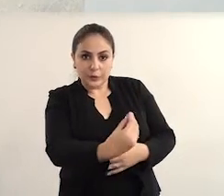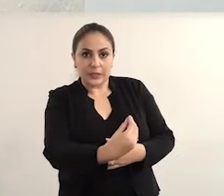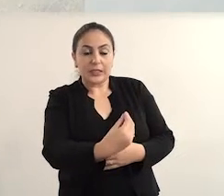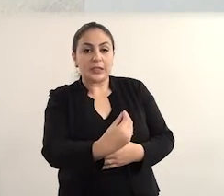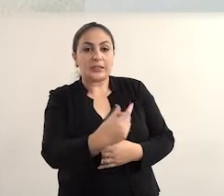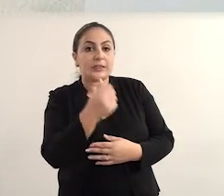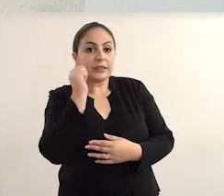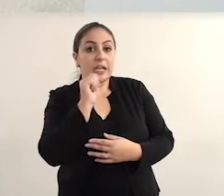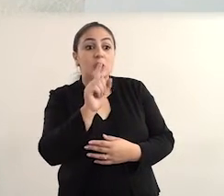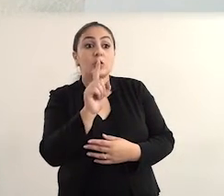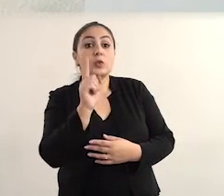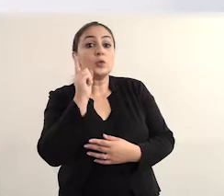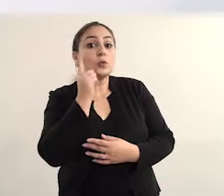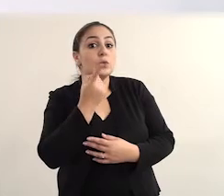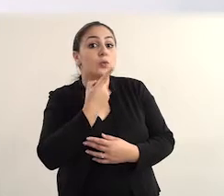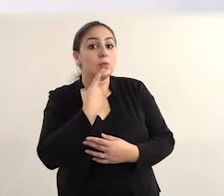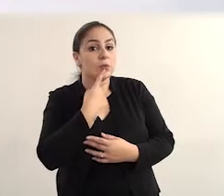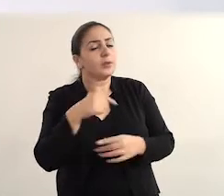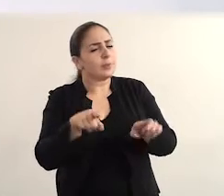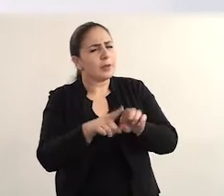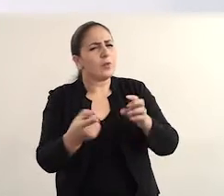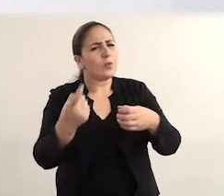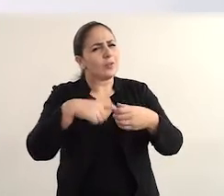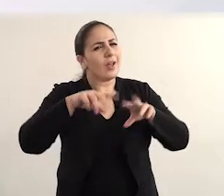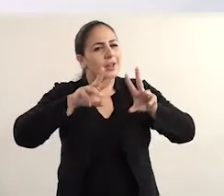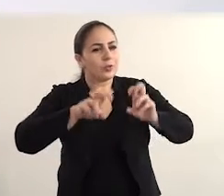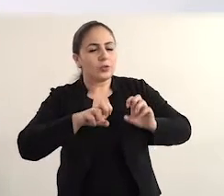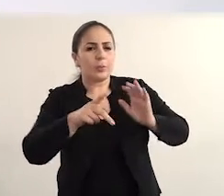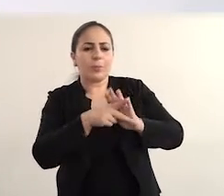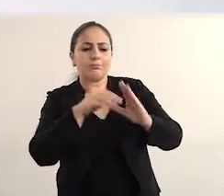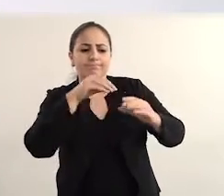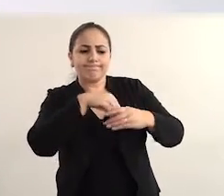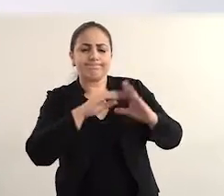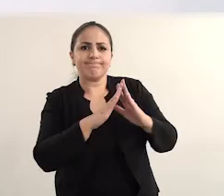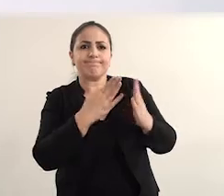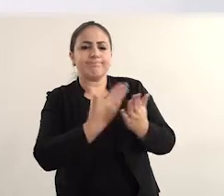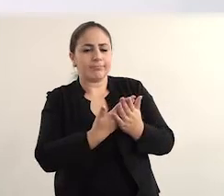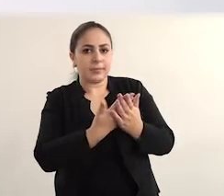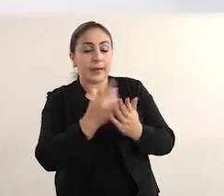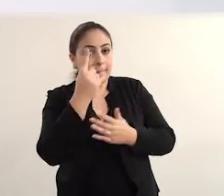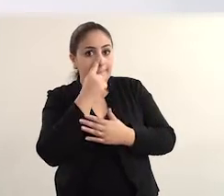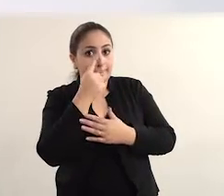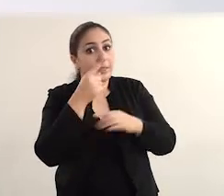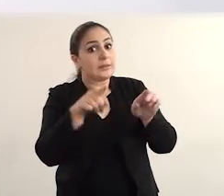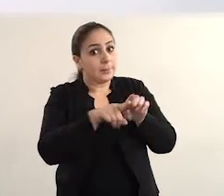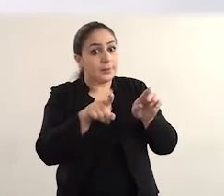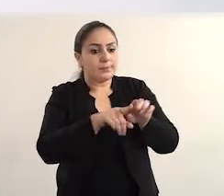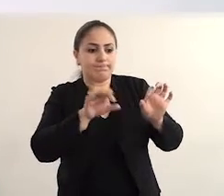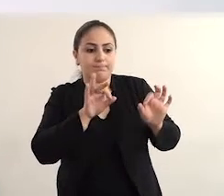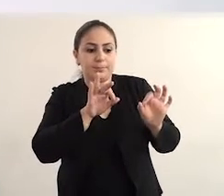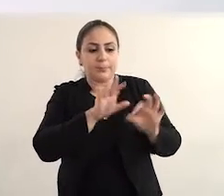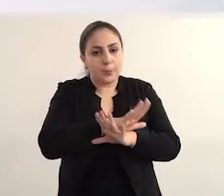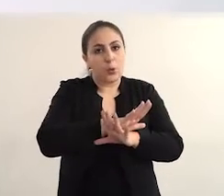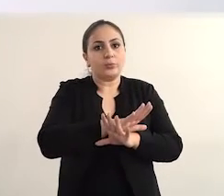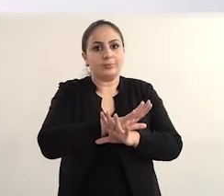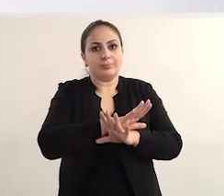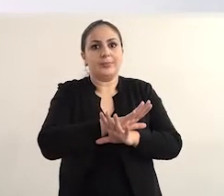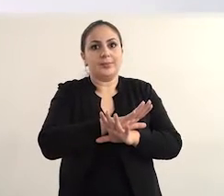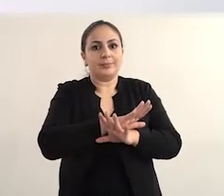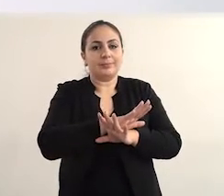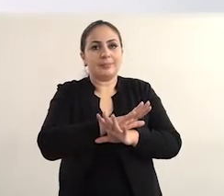tua filha surda. Mas voltando um pouquinho agora a essa questão da escola. A mãe também tem que estar preparada